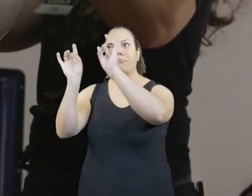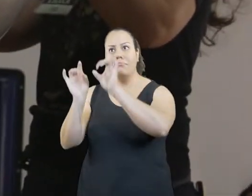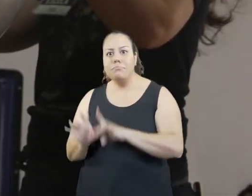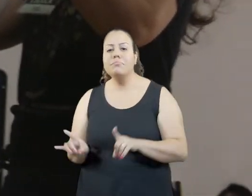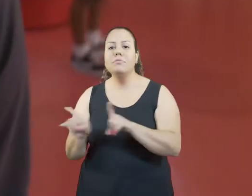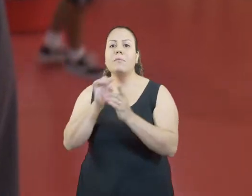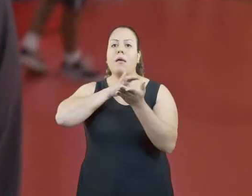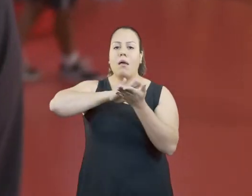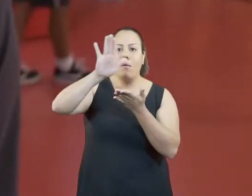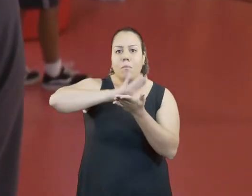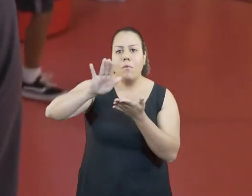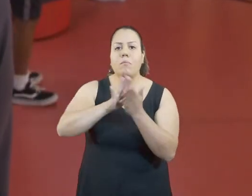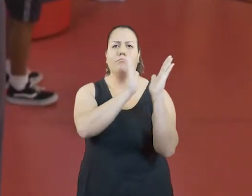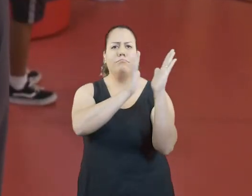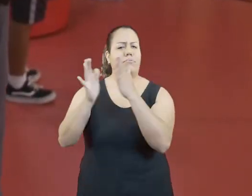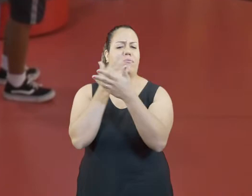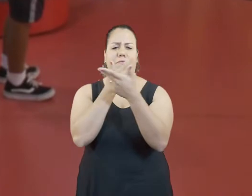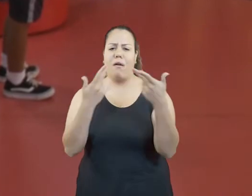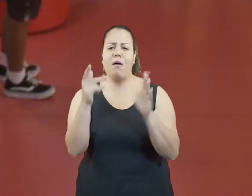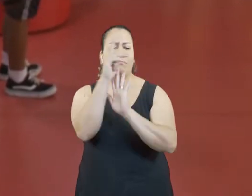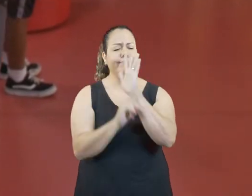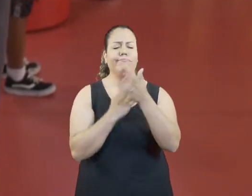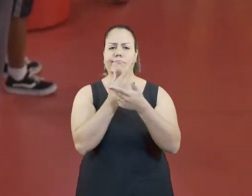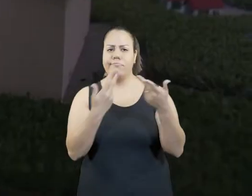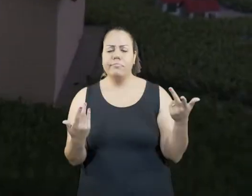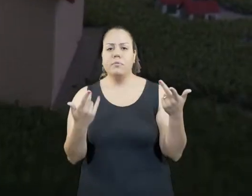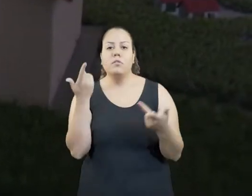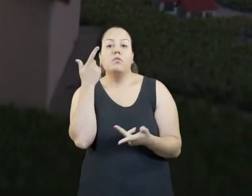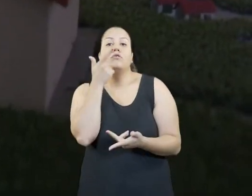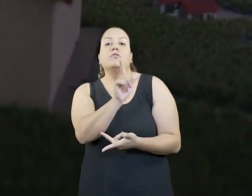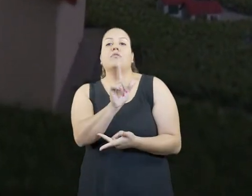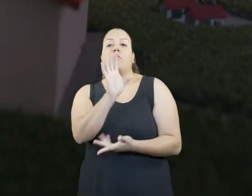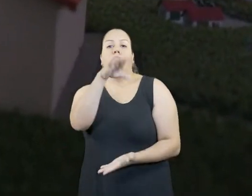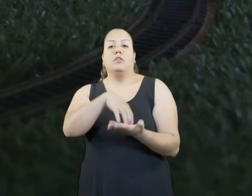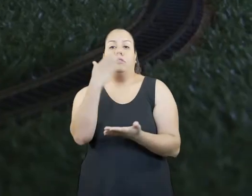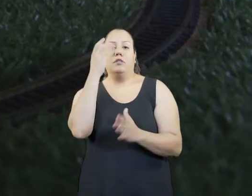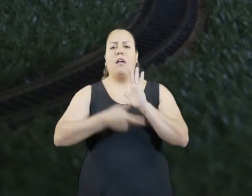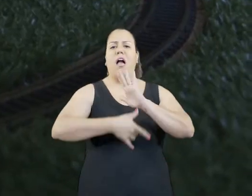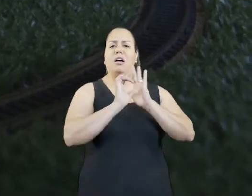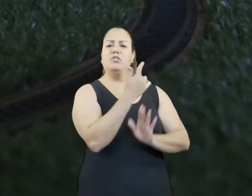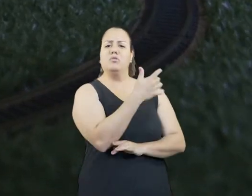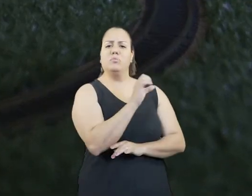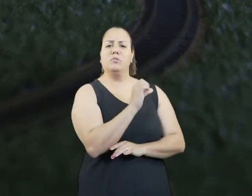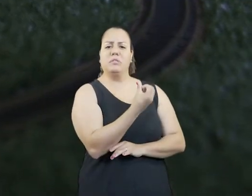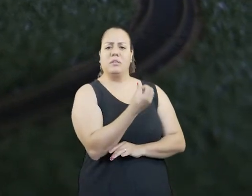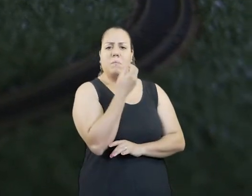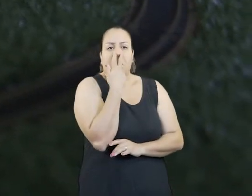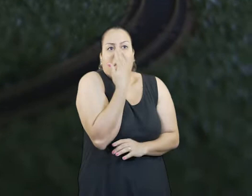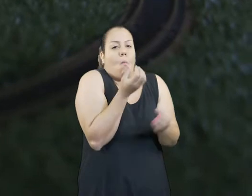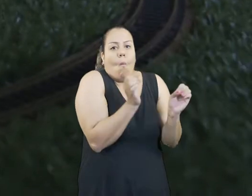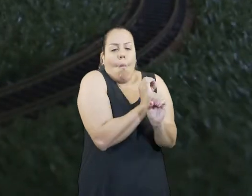a publicar, tivemos livros, uma série de projetos que fizeram que o Centro de Ciências, que era uma coisa inicial lá em 2006, praticamente